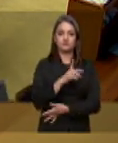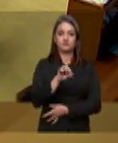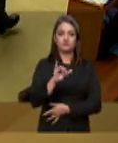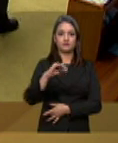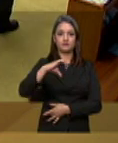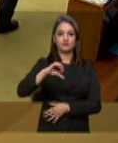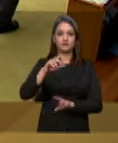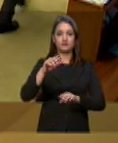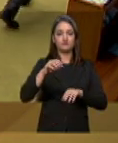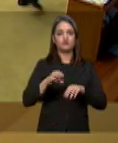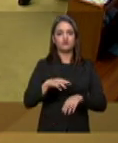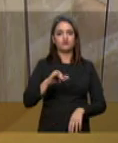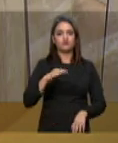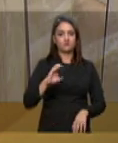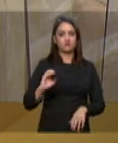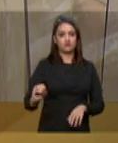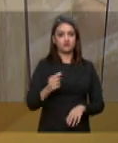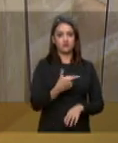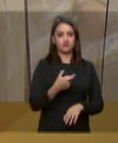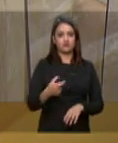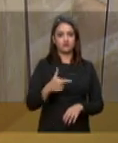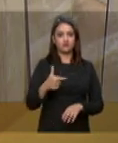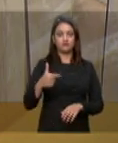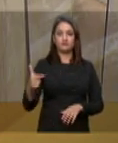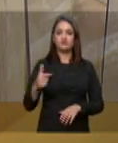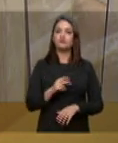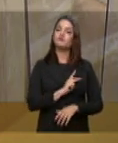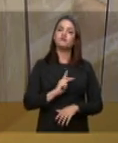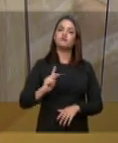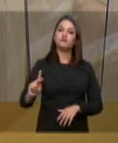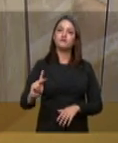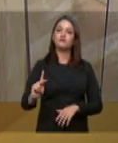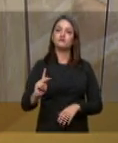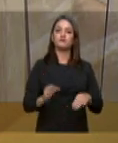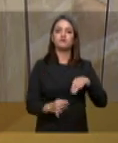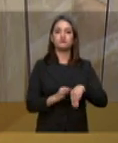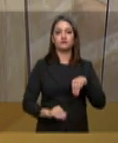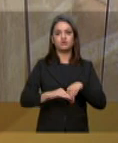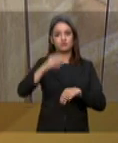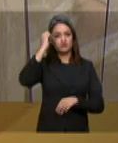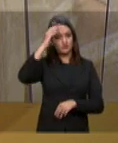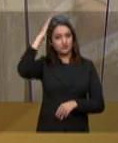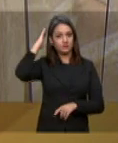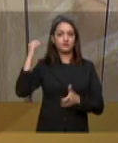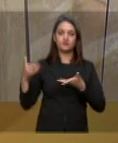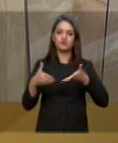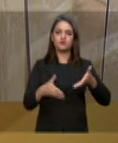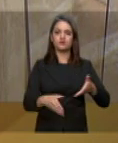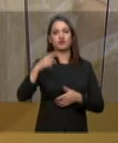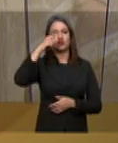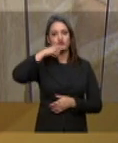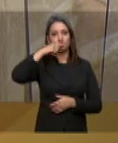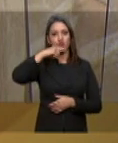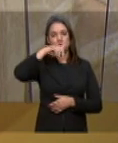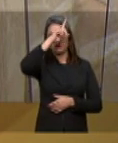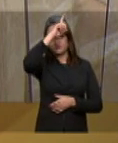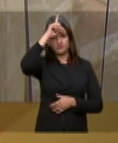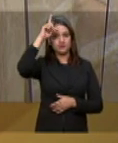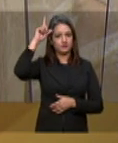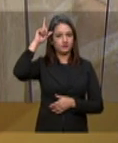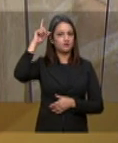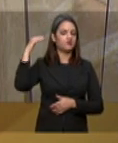março de 2020. Presidência do senhor ministro Luiz Fux, presentes à sessão, senhores ministros, Gilmar Mendes... Assessora-chefe do